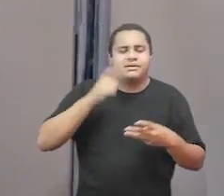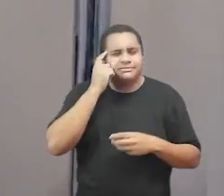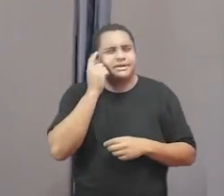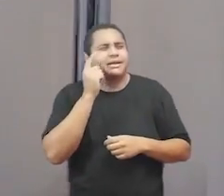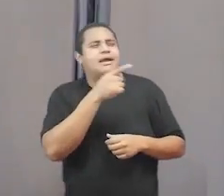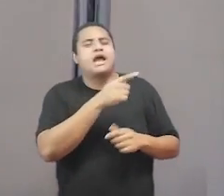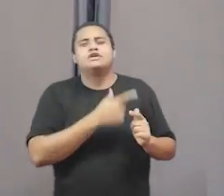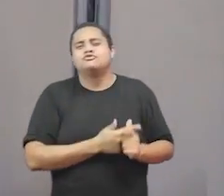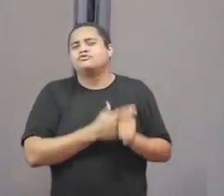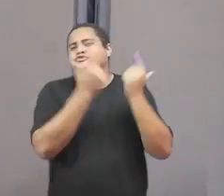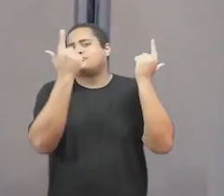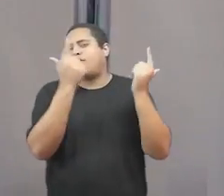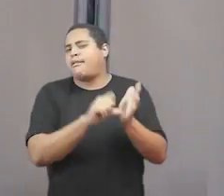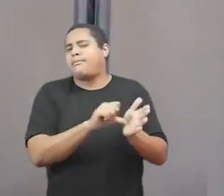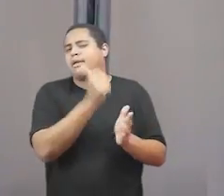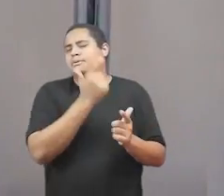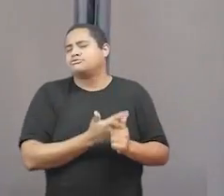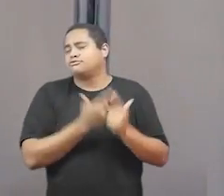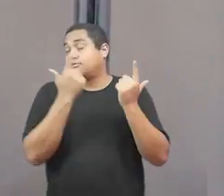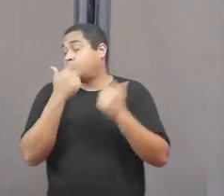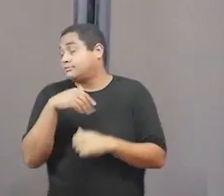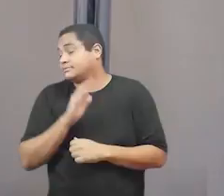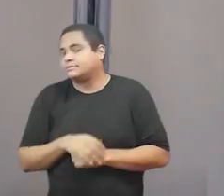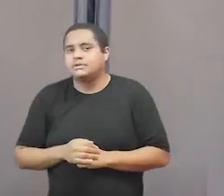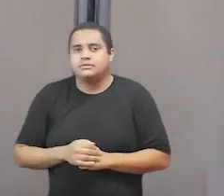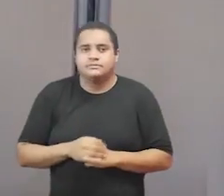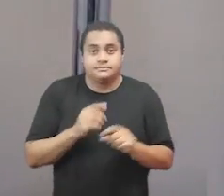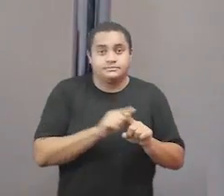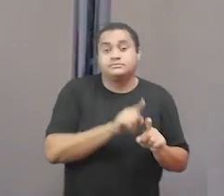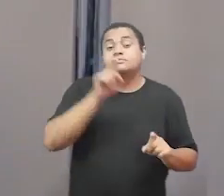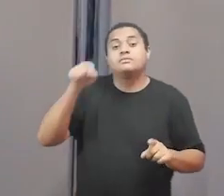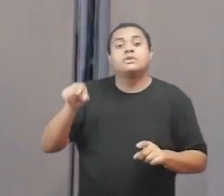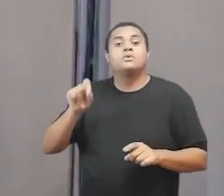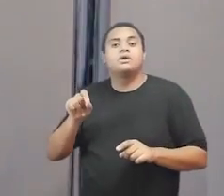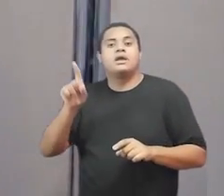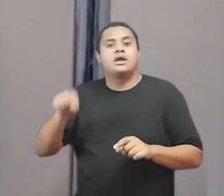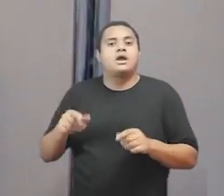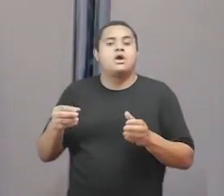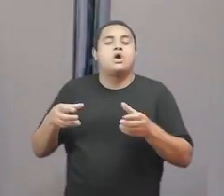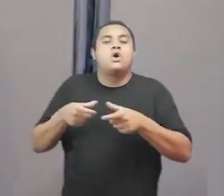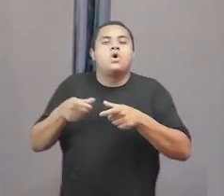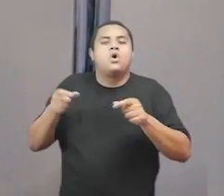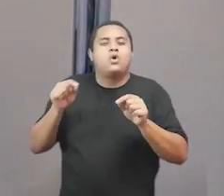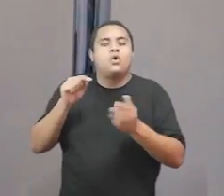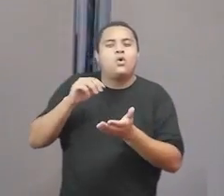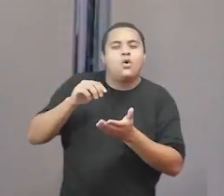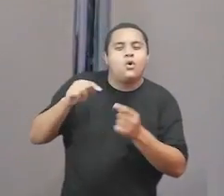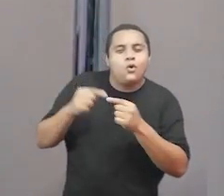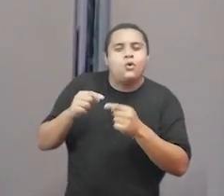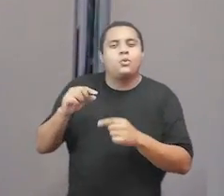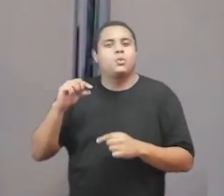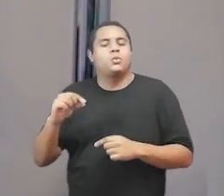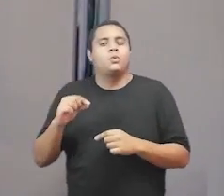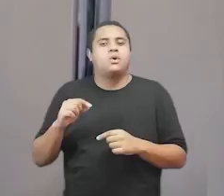criou a lenda, ah, sorte de principiante, sorte de open mic. Segundo os orientais, isso é Xoxin. É mente de